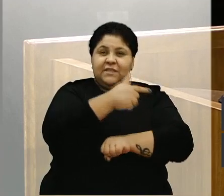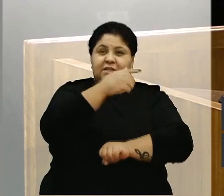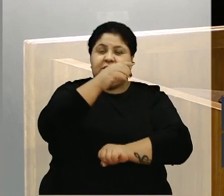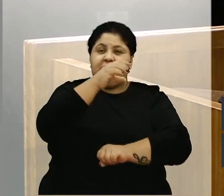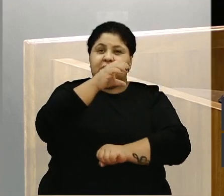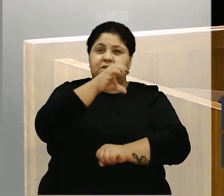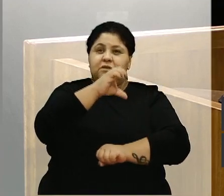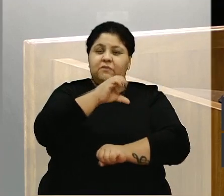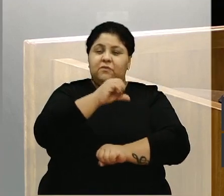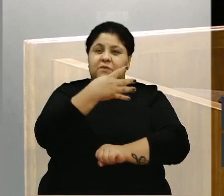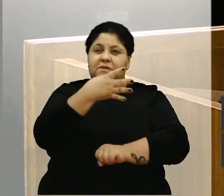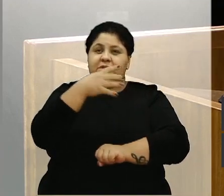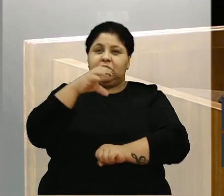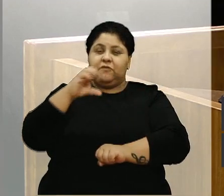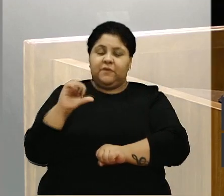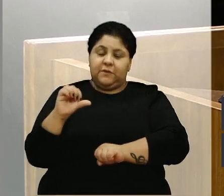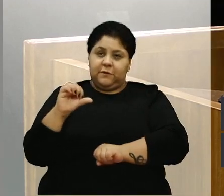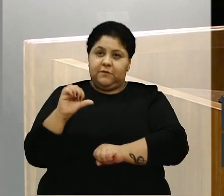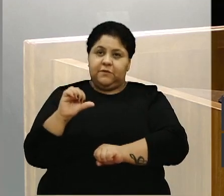79.494,